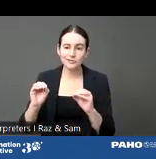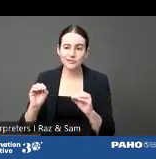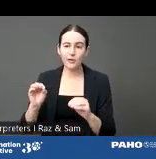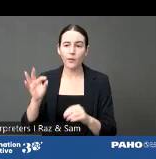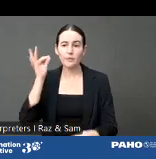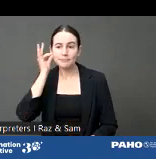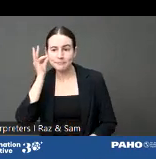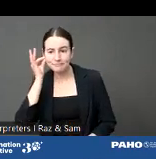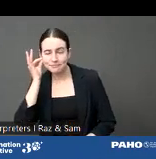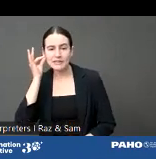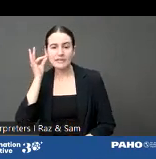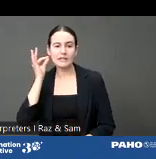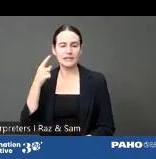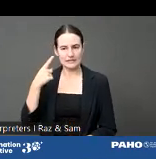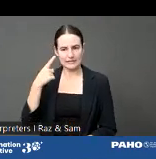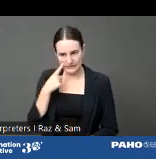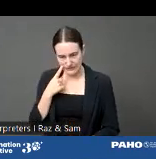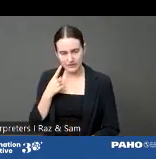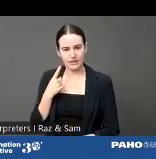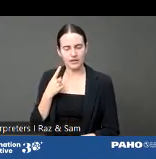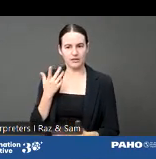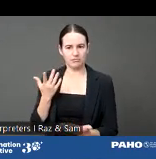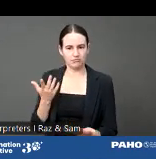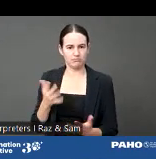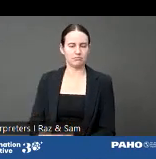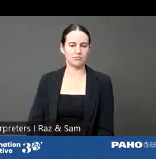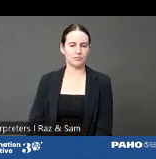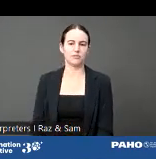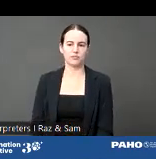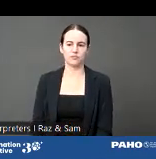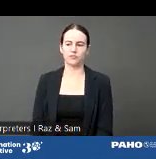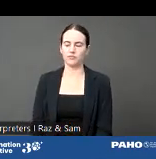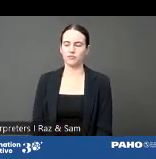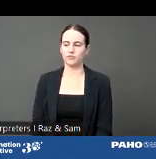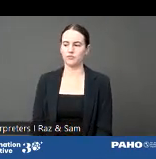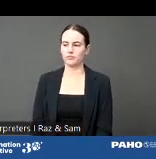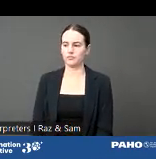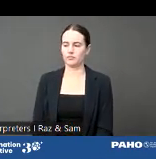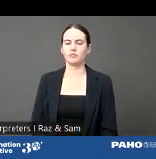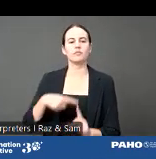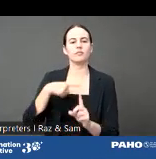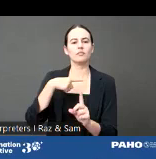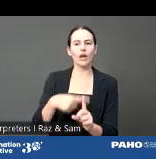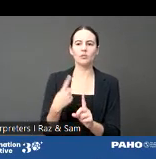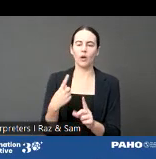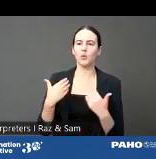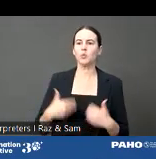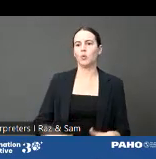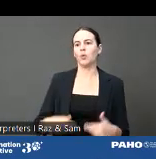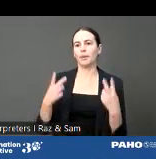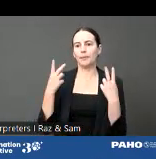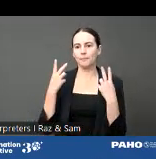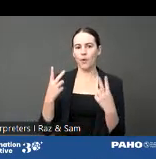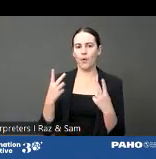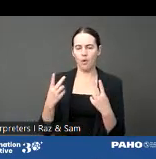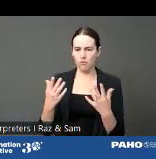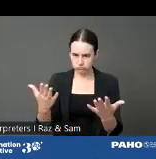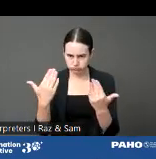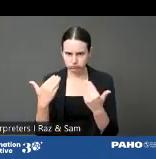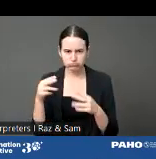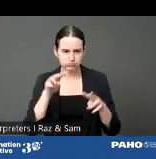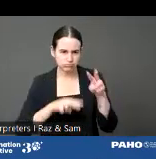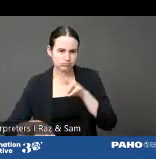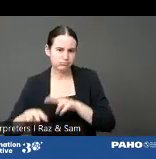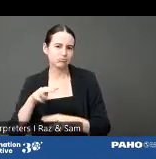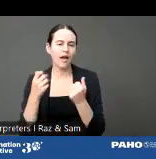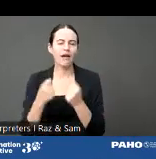está acontecendo. Também temos algo muito importante que eu convido vocês a usar, isso é o perfil de cada país. E o